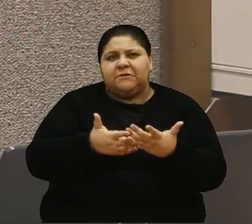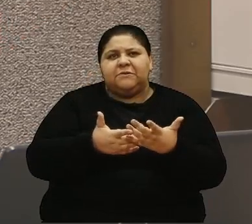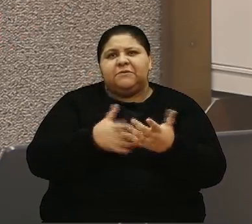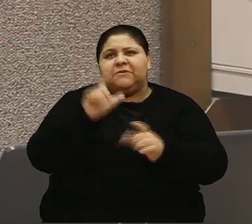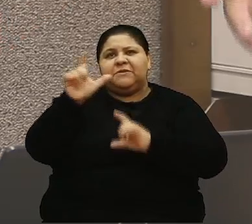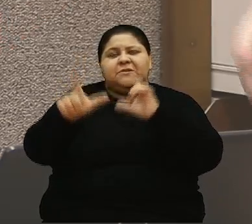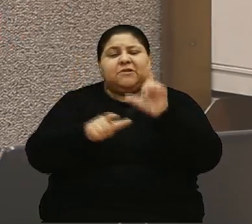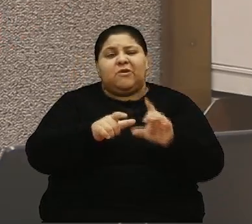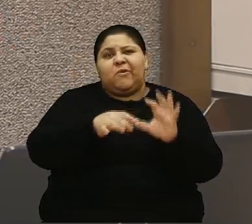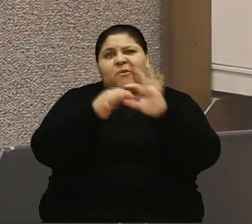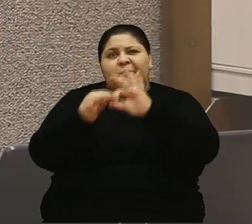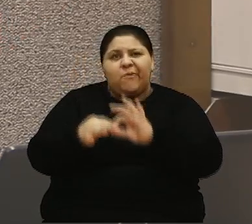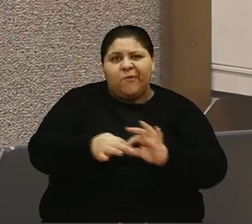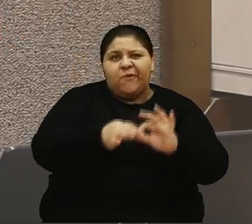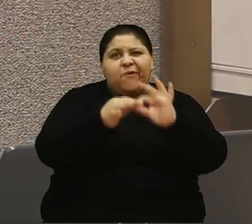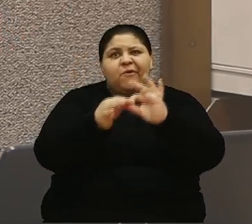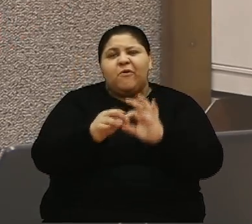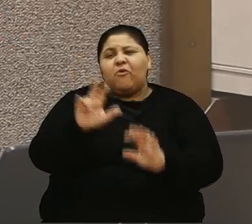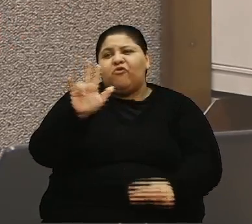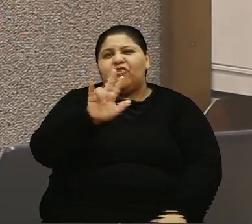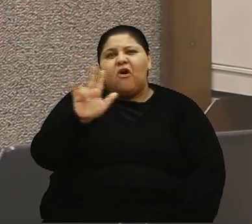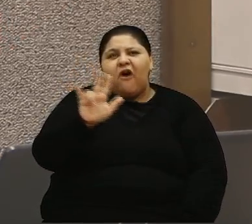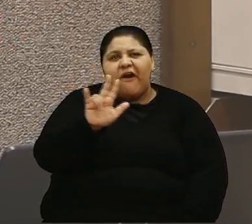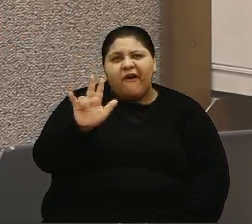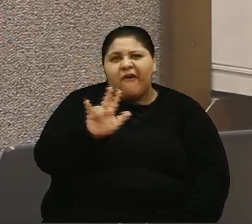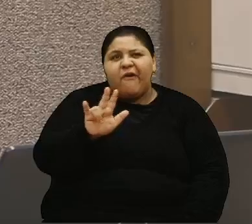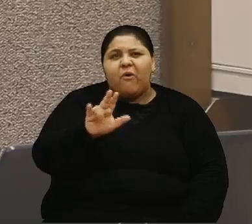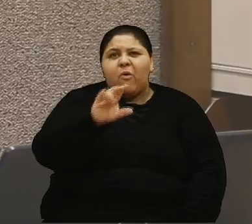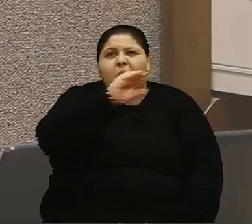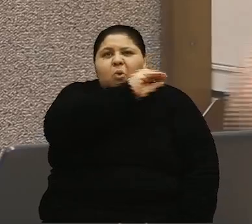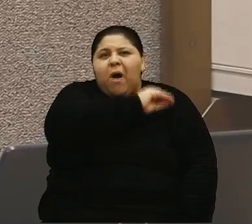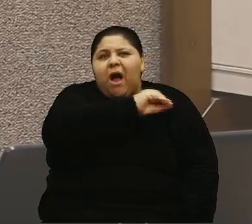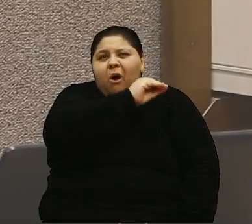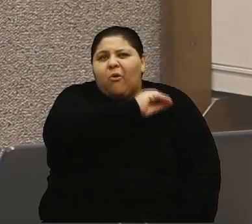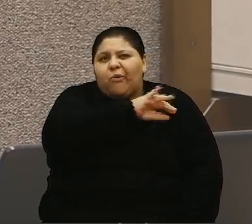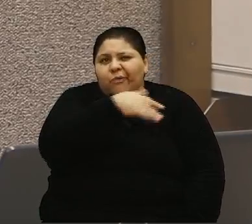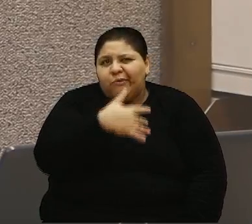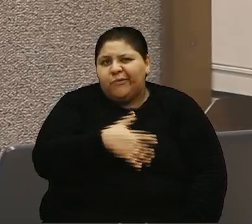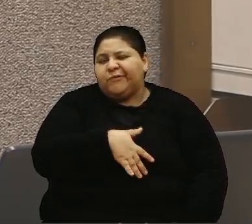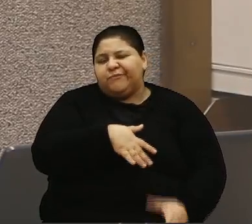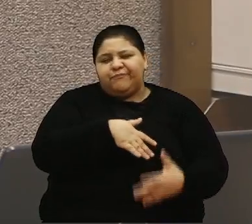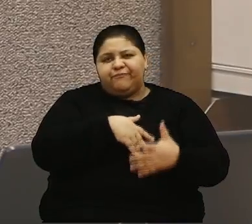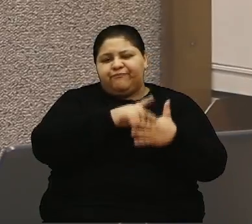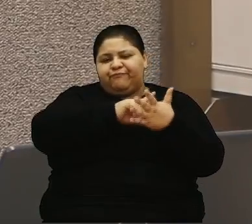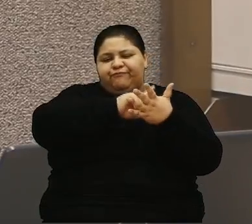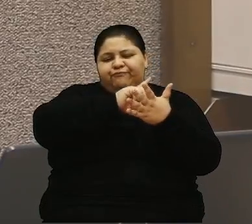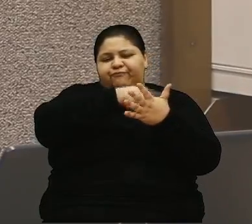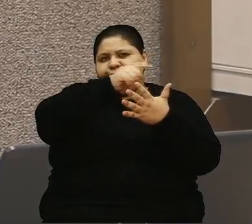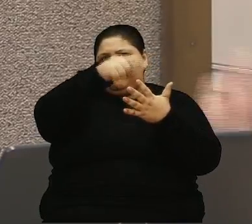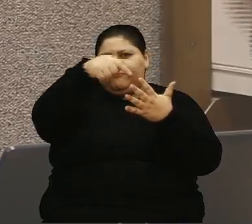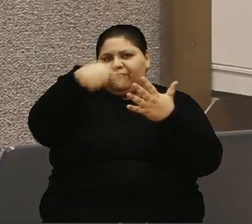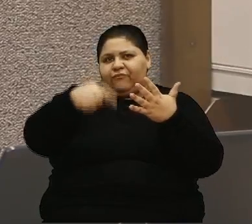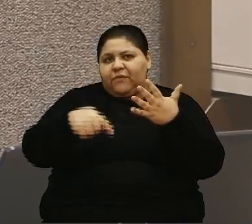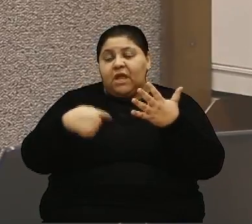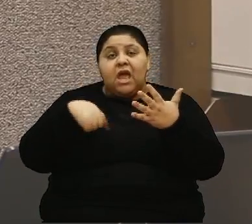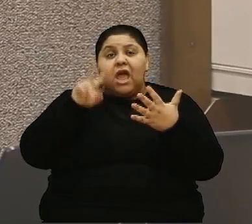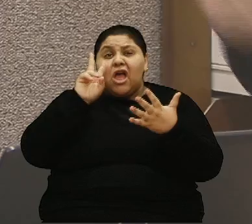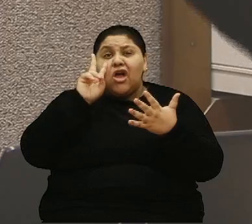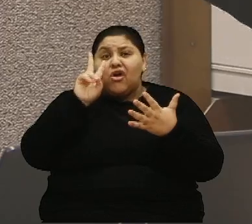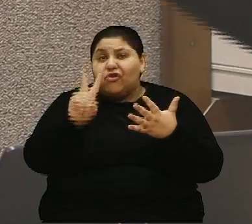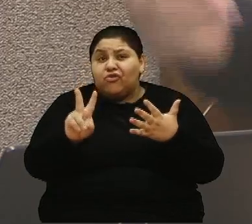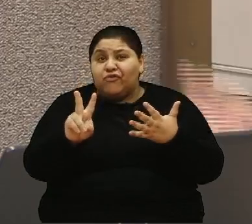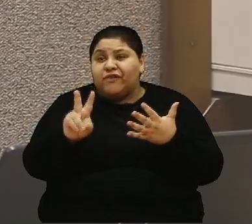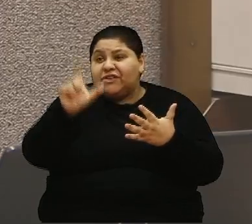pessoas vinculadas com drogadição, com álcool e assim por diante, né? E aí eu não vejo essas